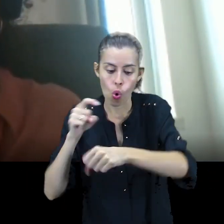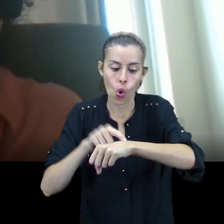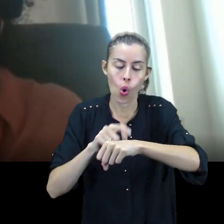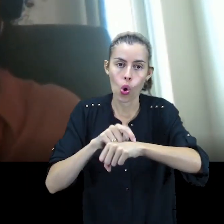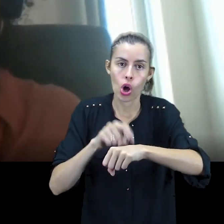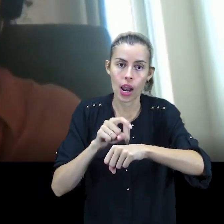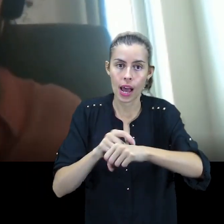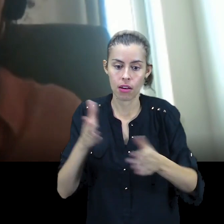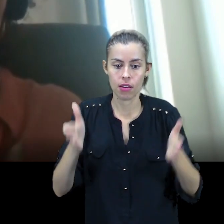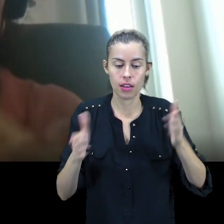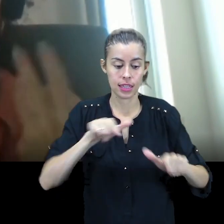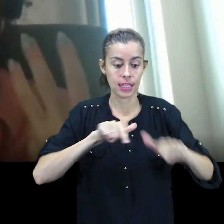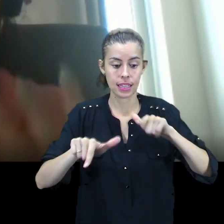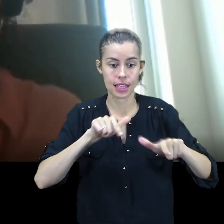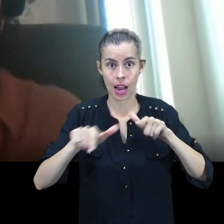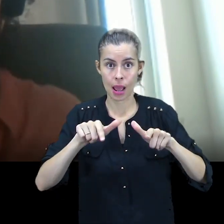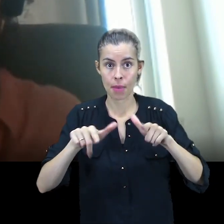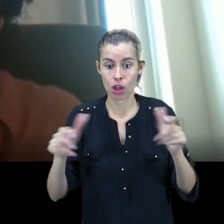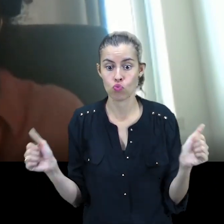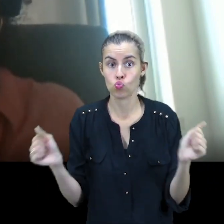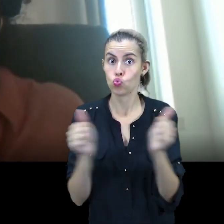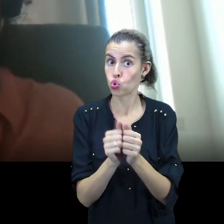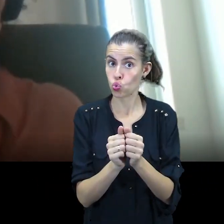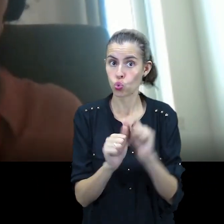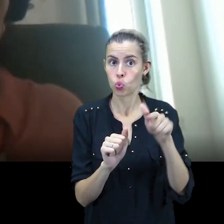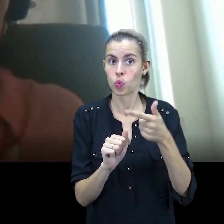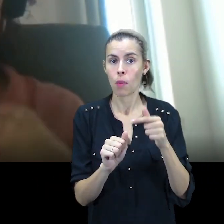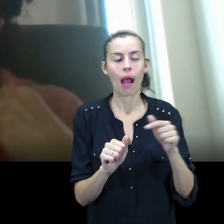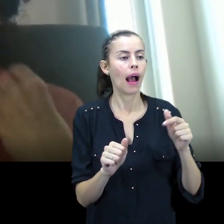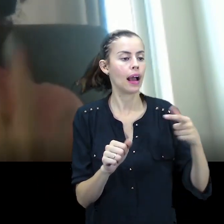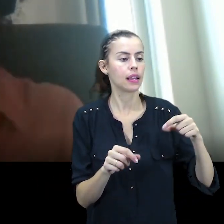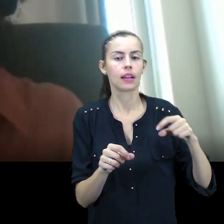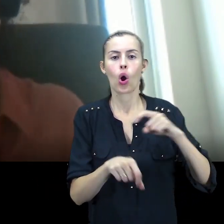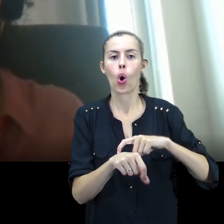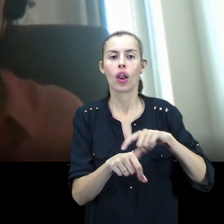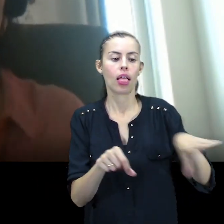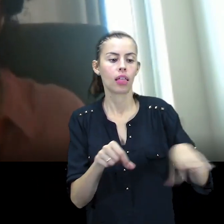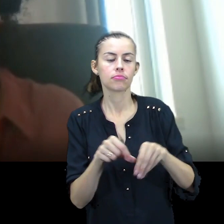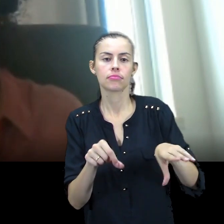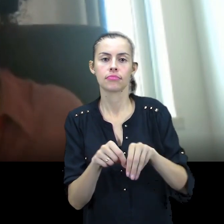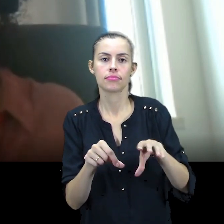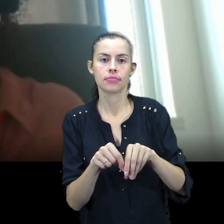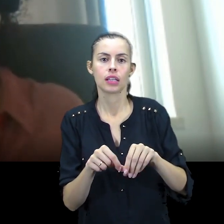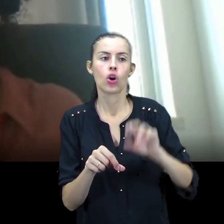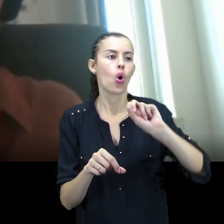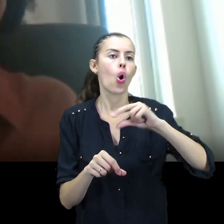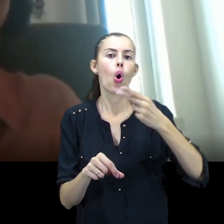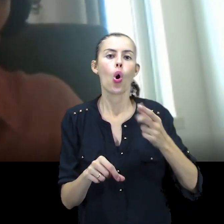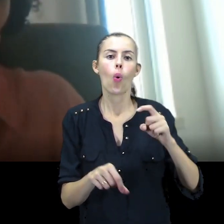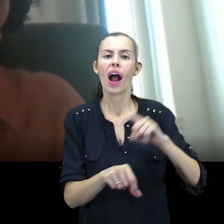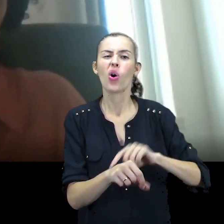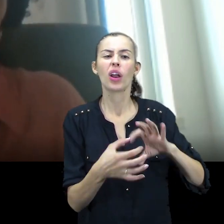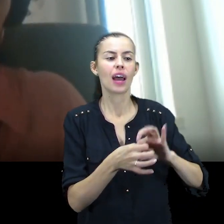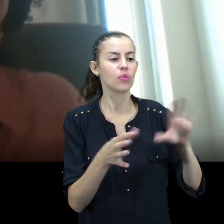vai, para progredir, tem que apresentar, né, artigos publicados, palestras, cursos, e a